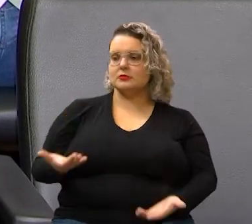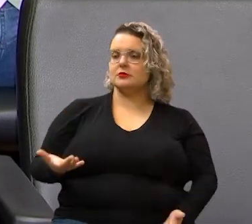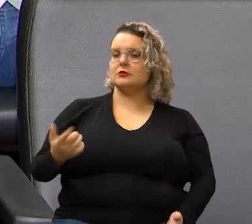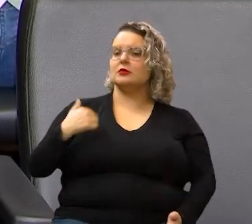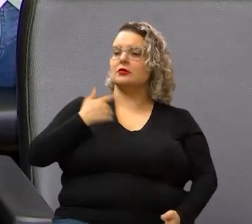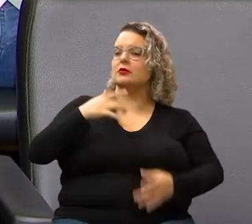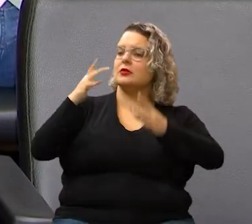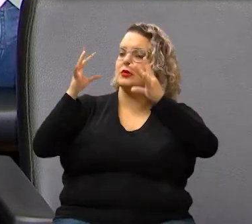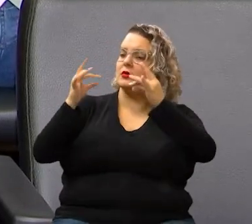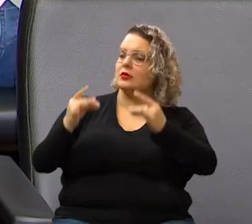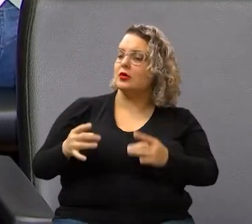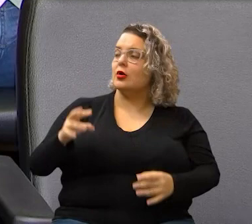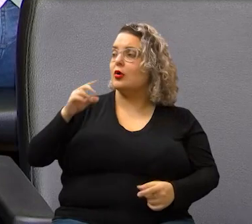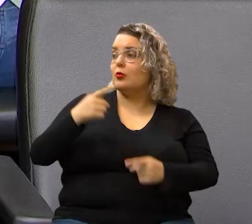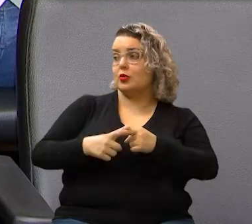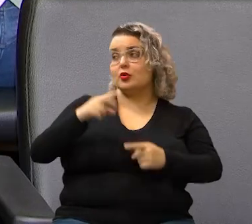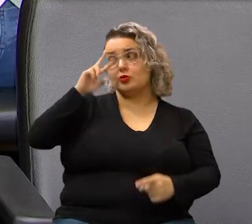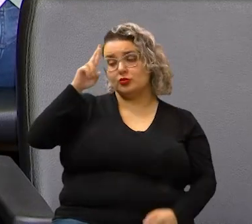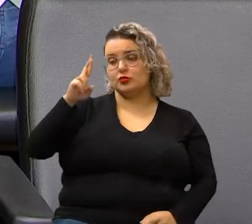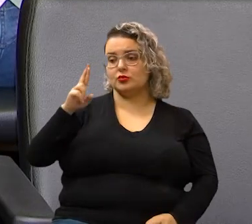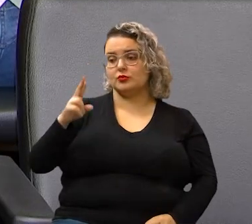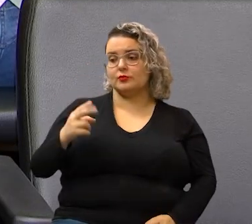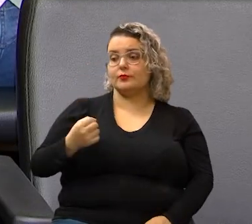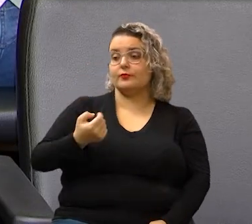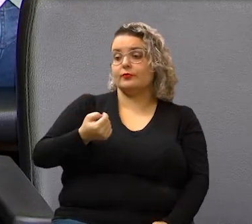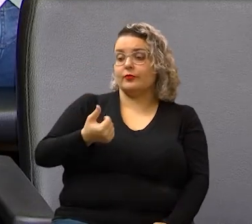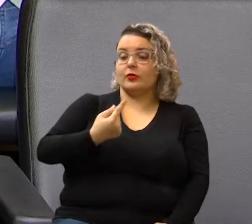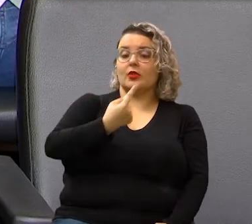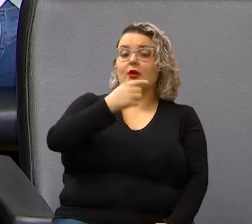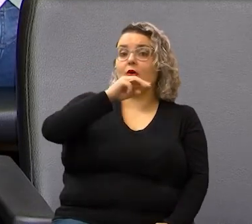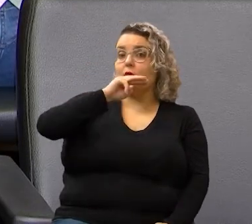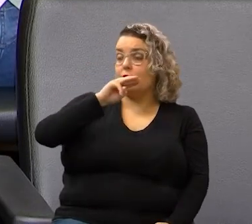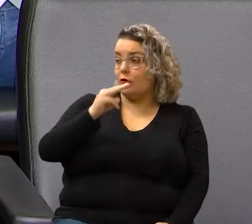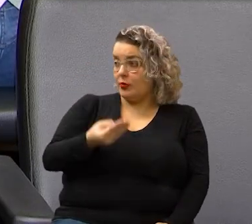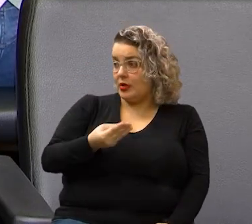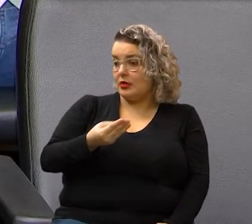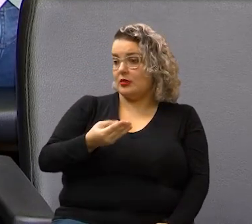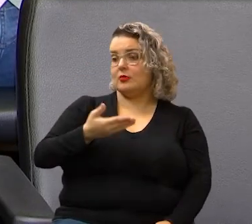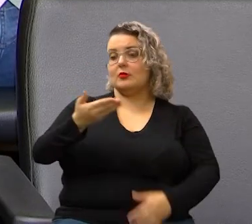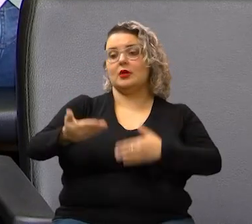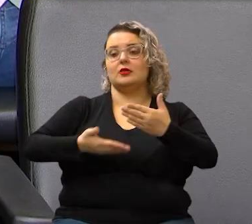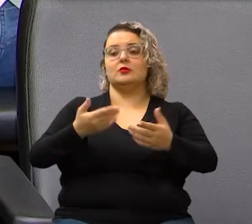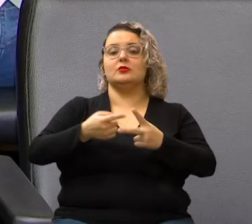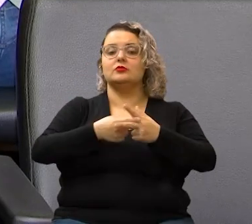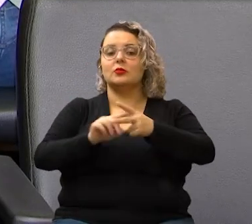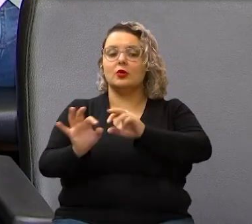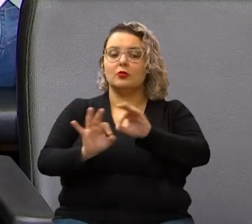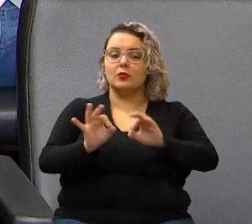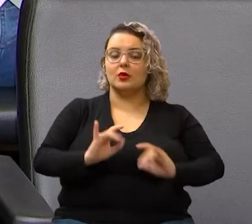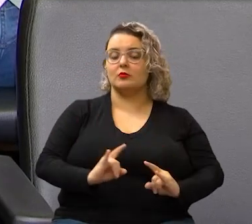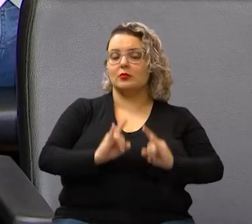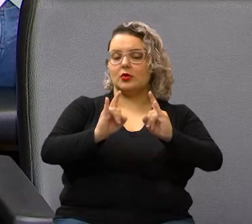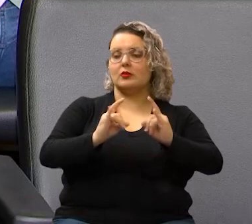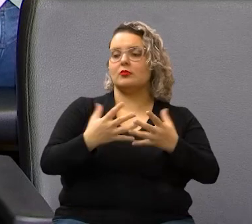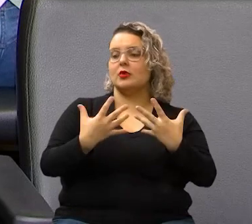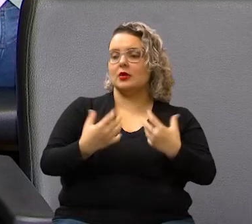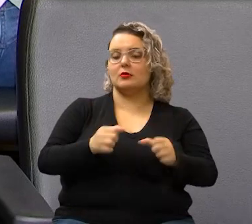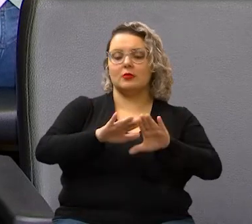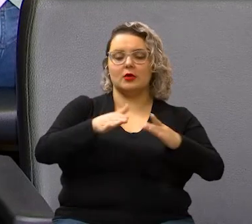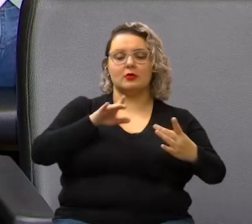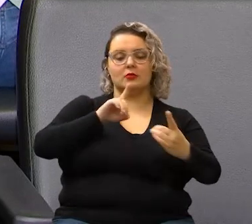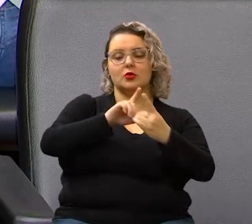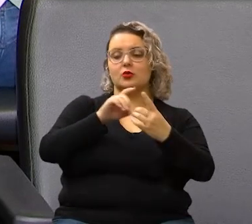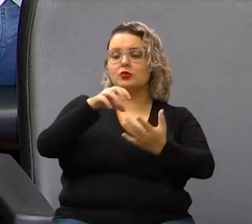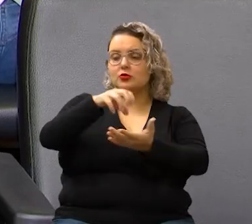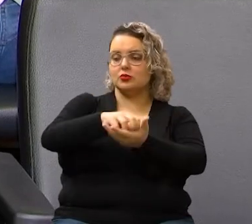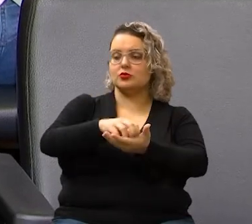saúde. Então a gente vai detalhar aqui, porque o senhor destinou quase R$ 1 milhão para o serviço de manutenção predial e